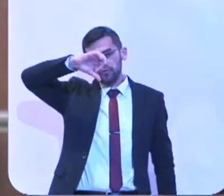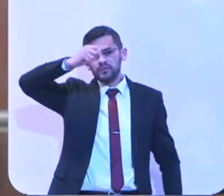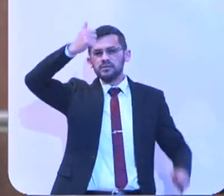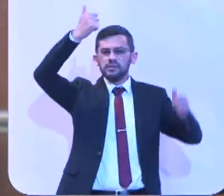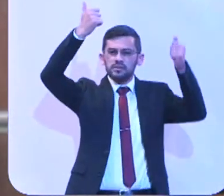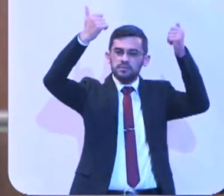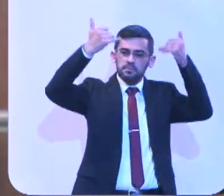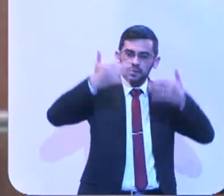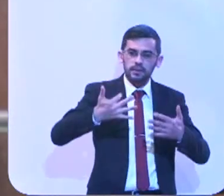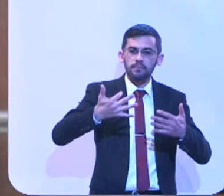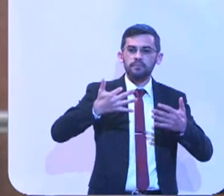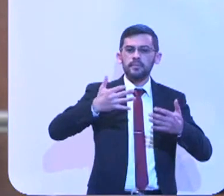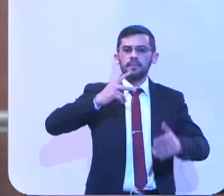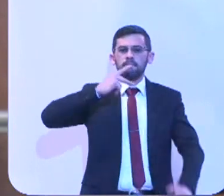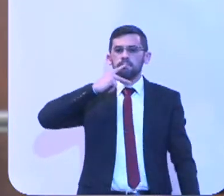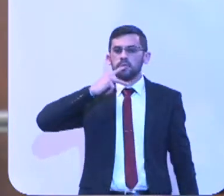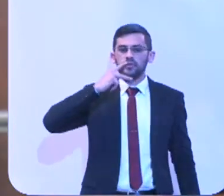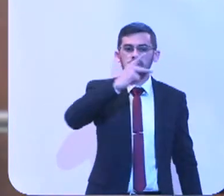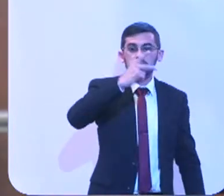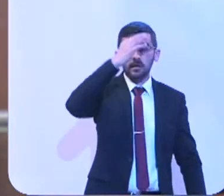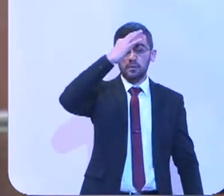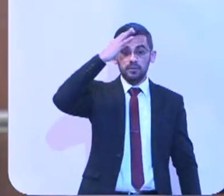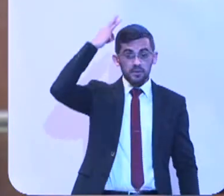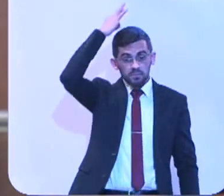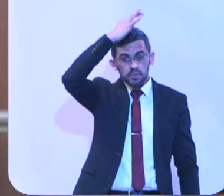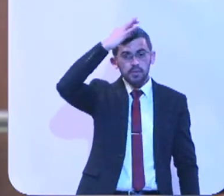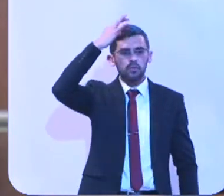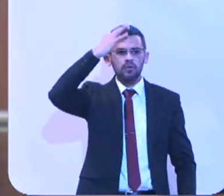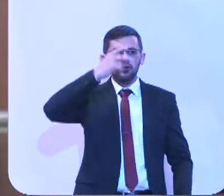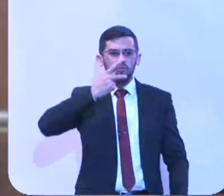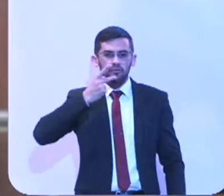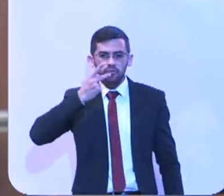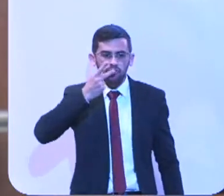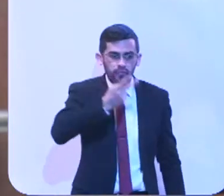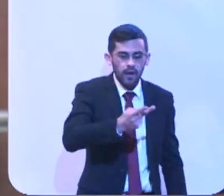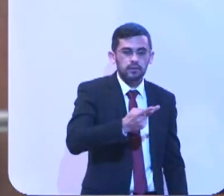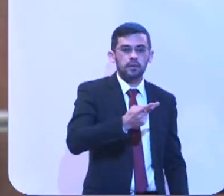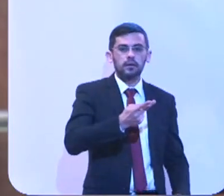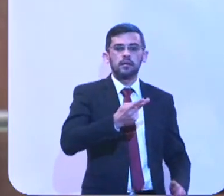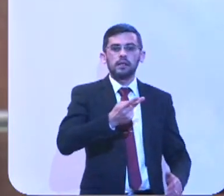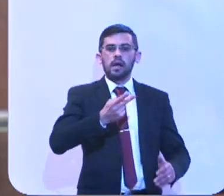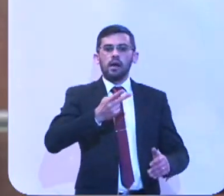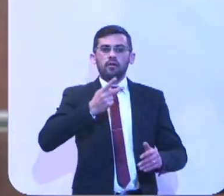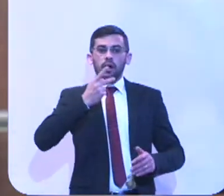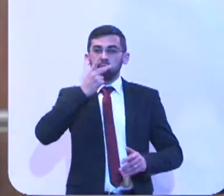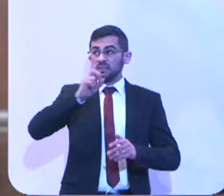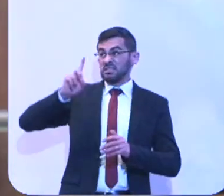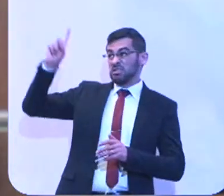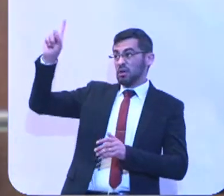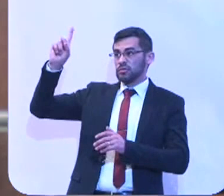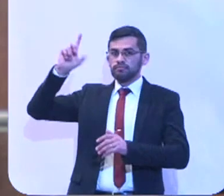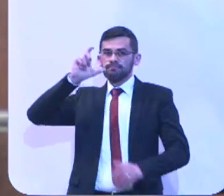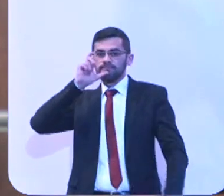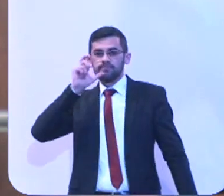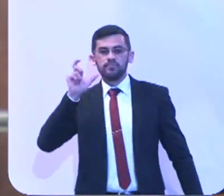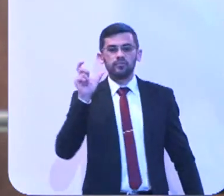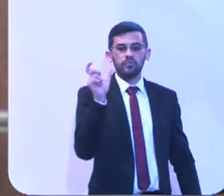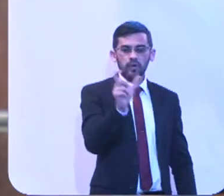profetiza ao Espírito. Profetize, filho do homem, e diga-lhe: assim diz o soberano